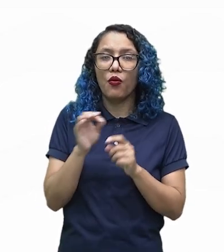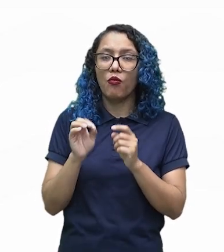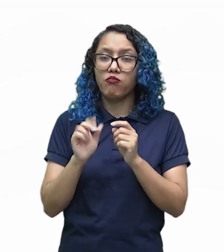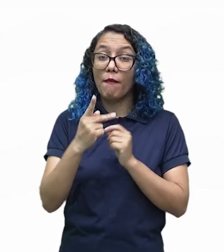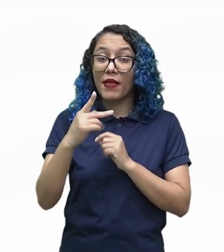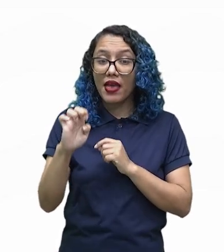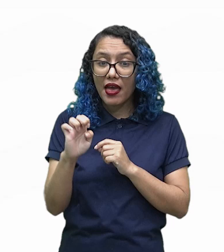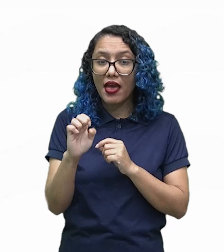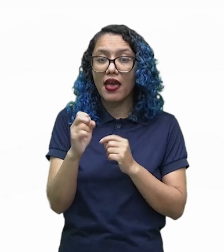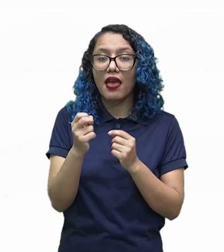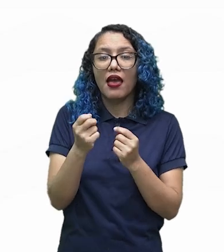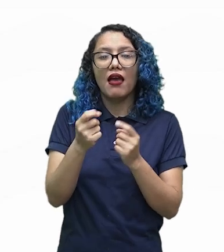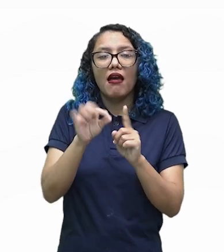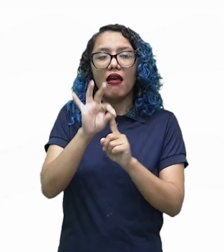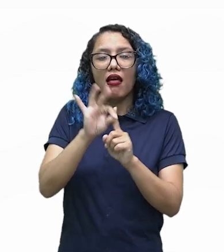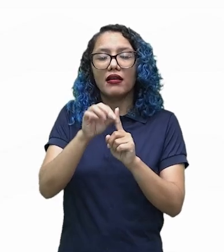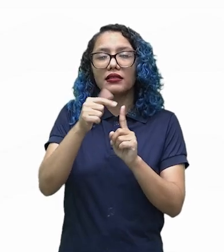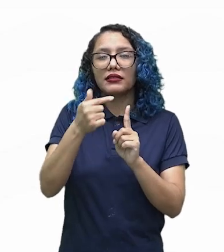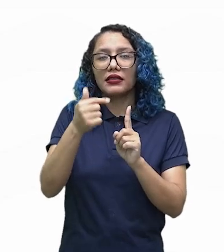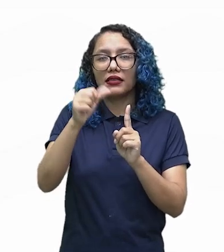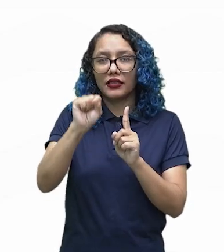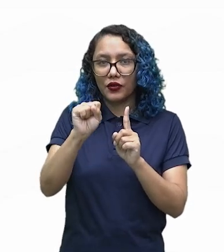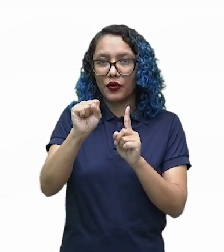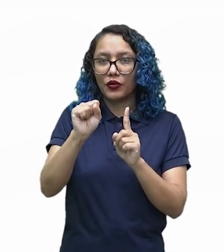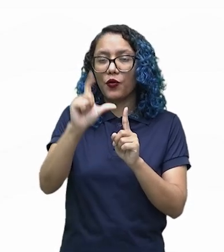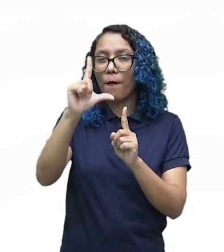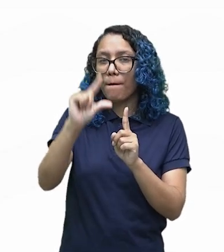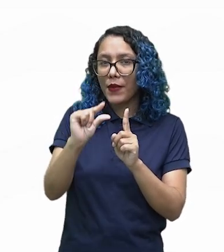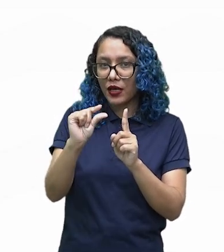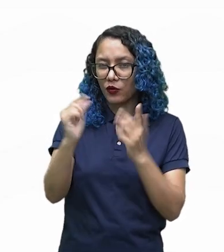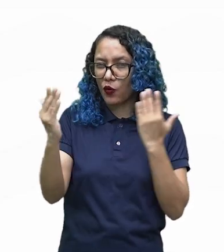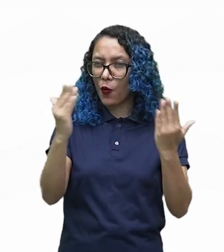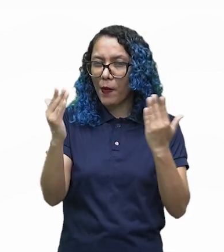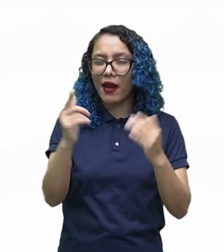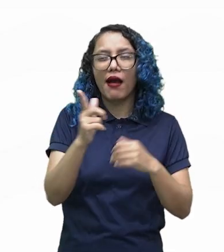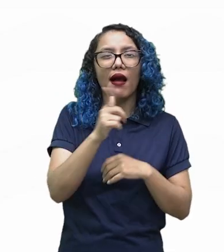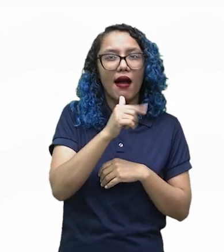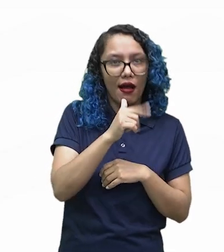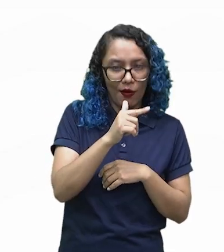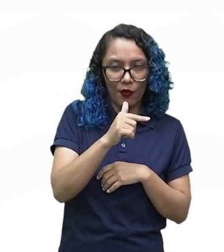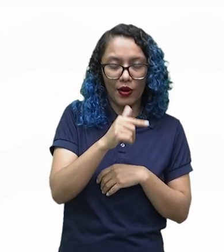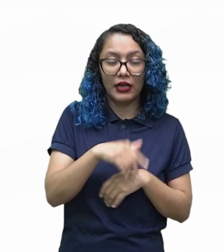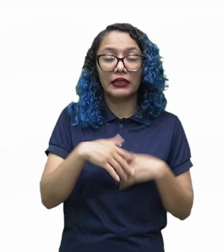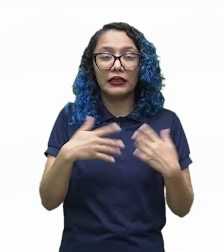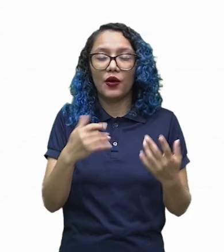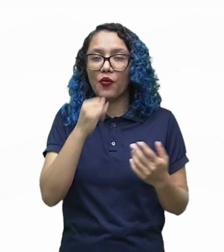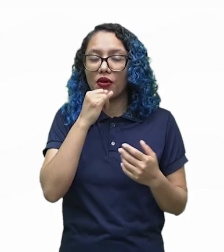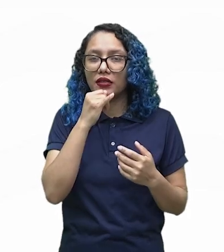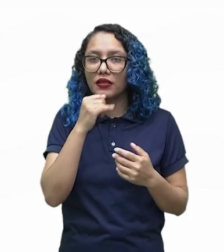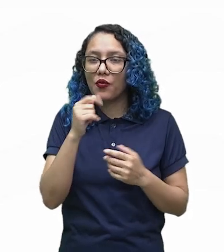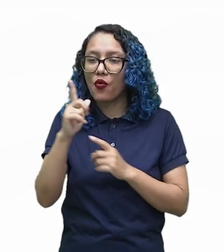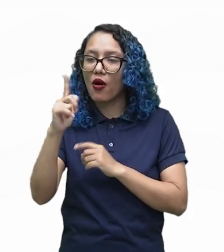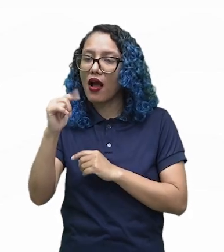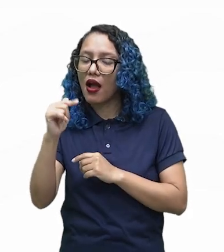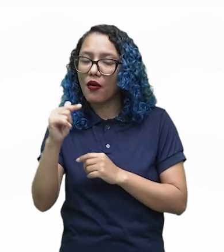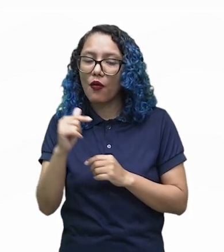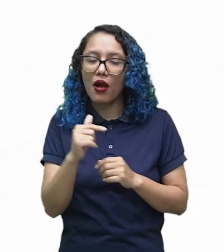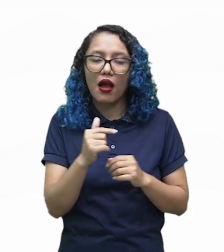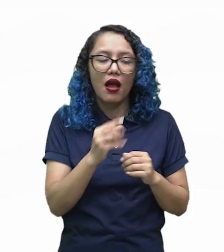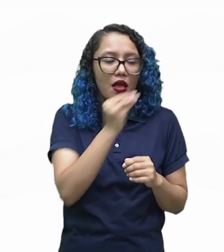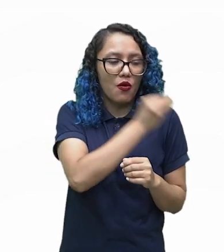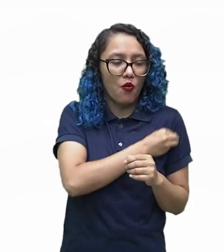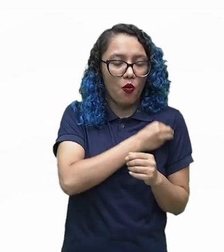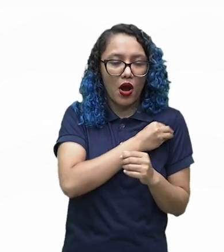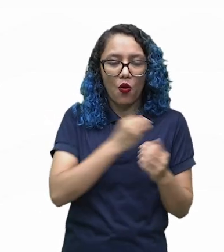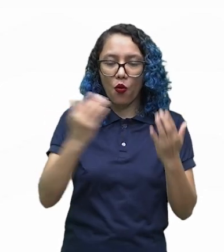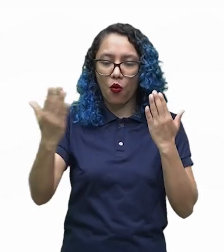78, tá? Então, é bem menor do que a da água. Então, se a gente colocar água e álcool, né? O